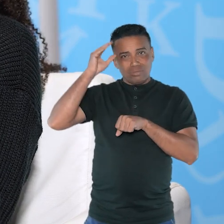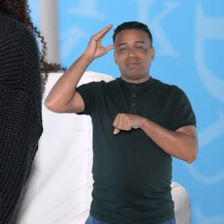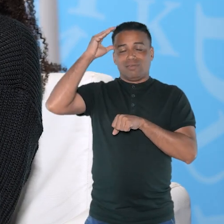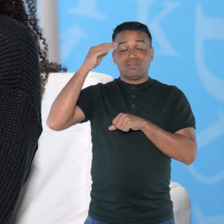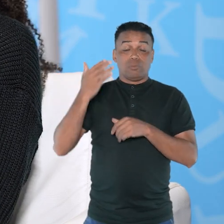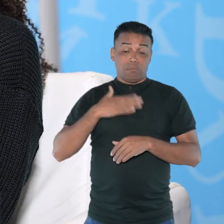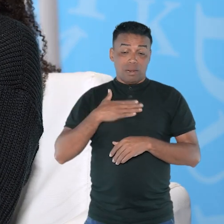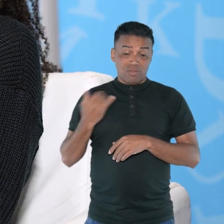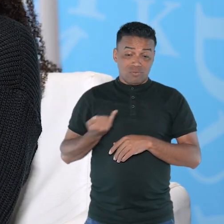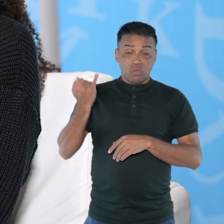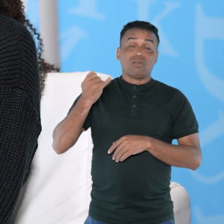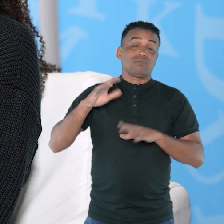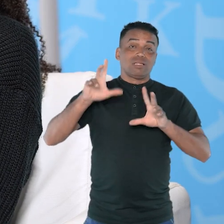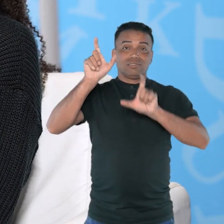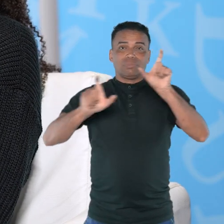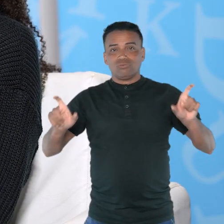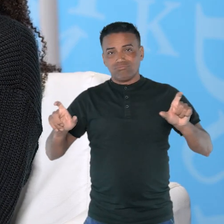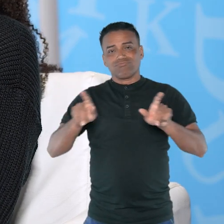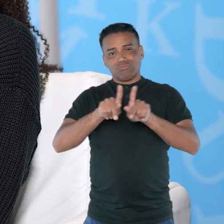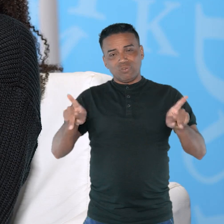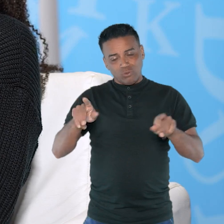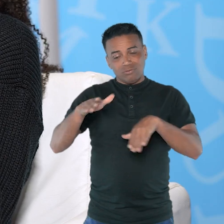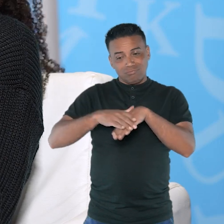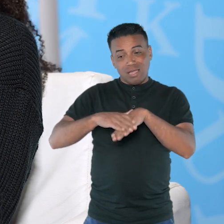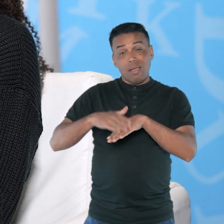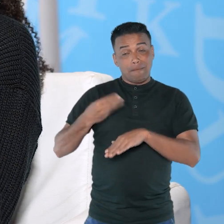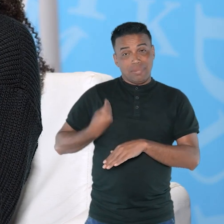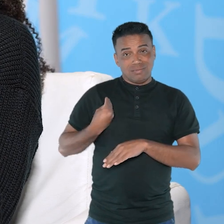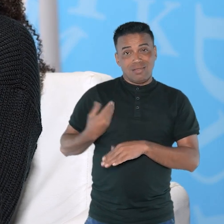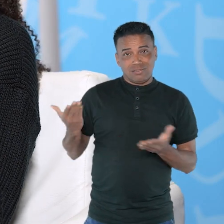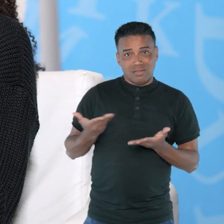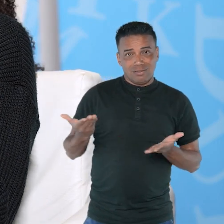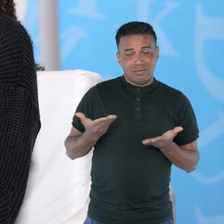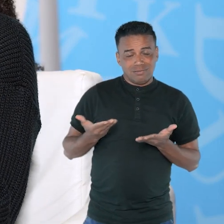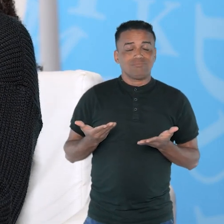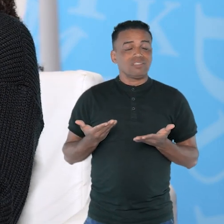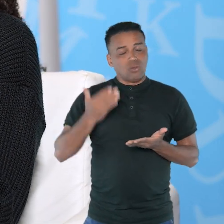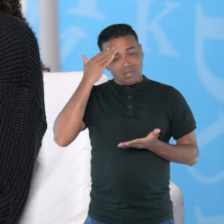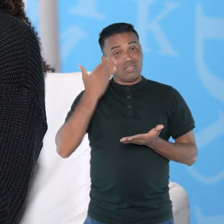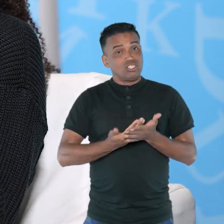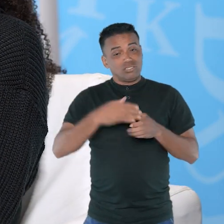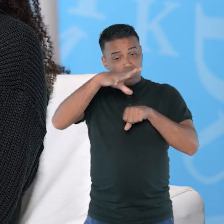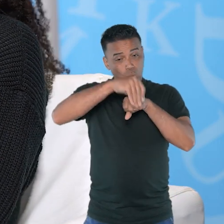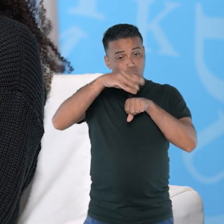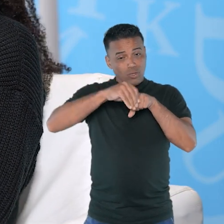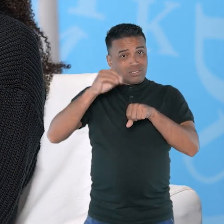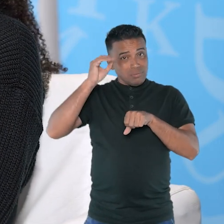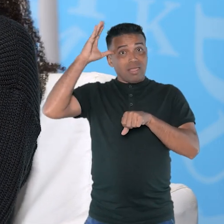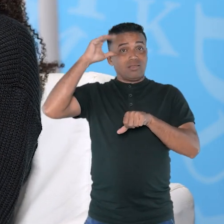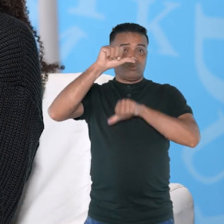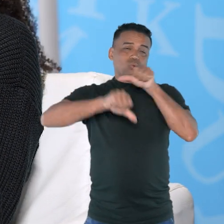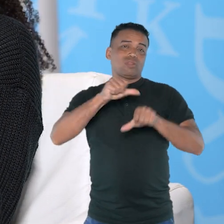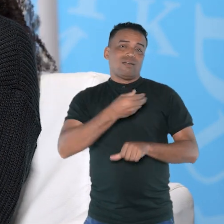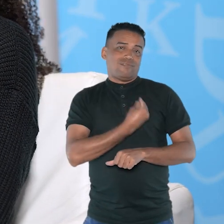mim, foi importante para muitas pessoas, para os professores que estão aqui e que acreditam que esse conhecimento pode mudar a vida das pessoas, e por isso